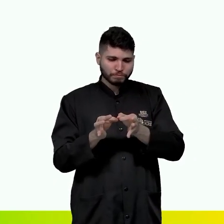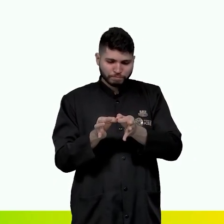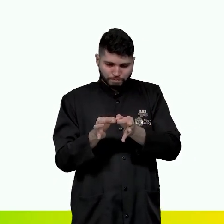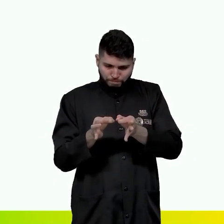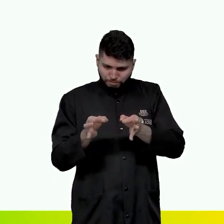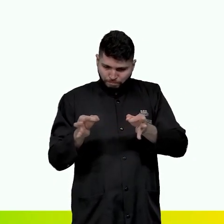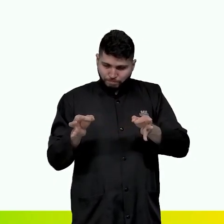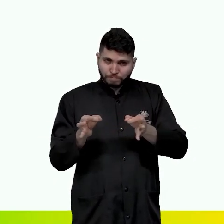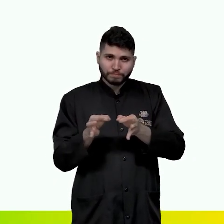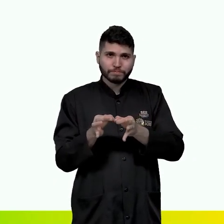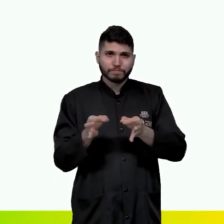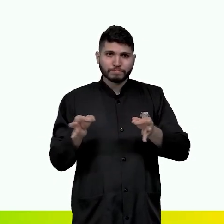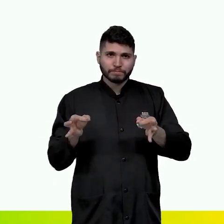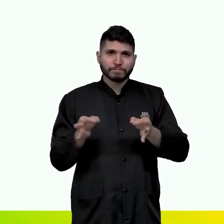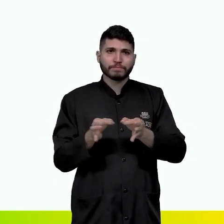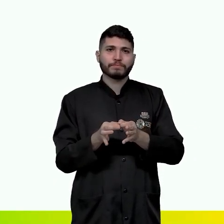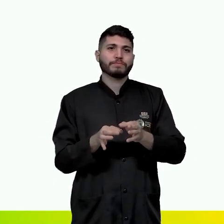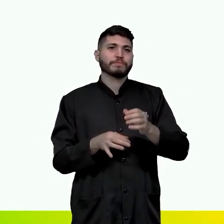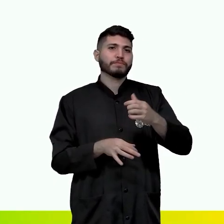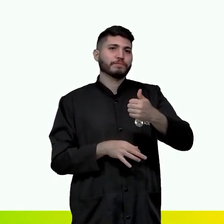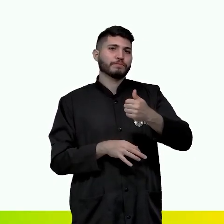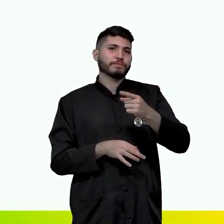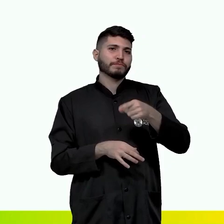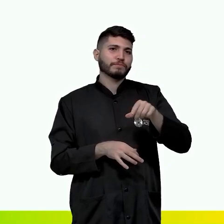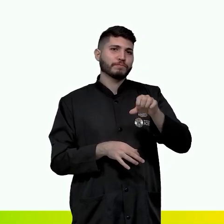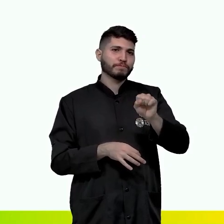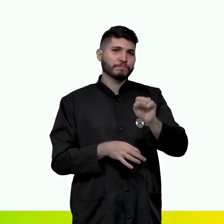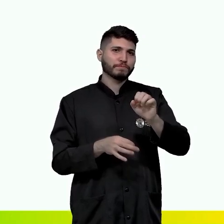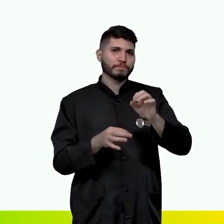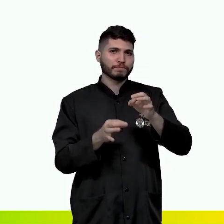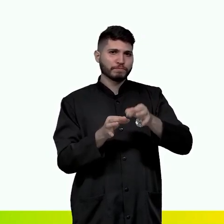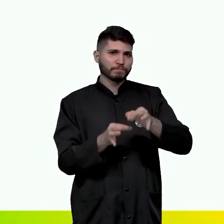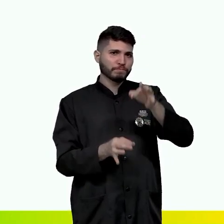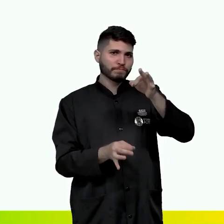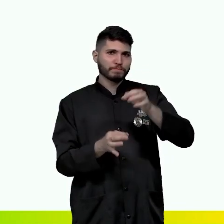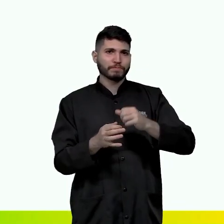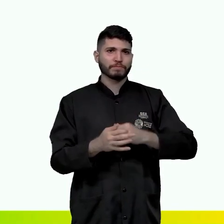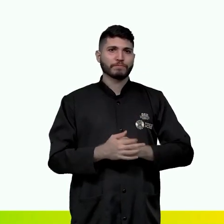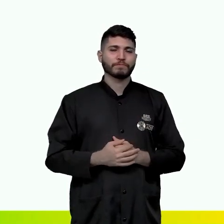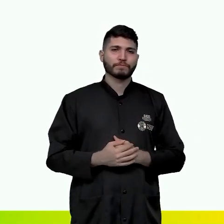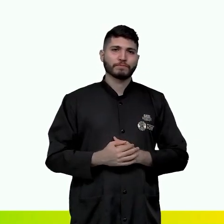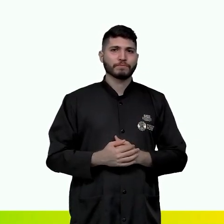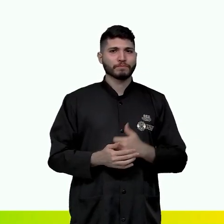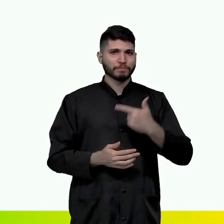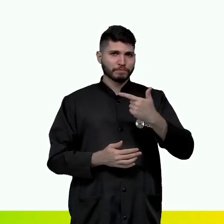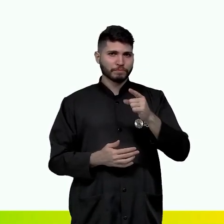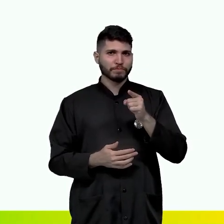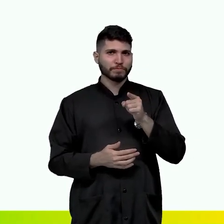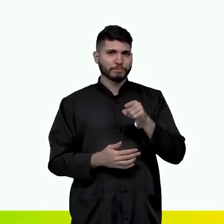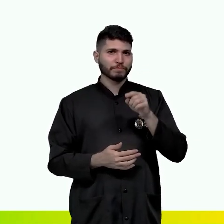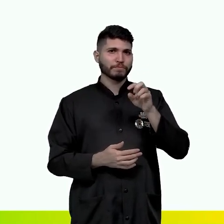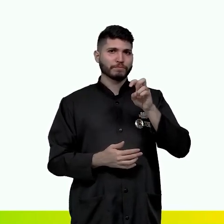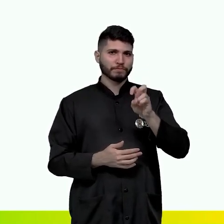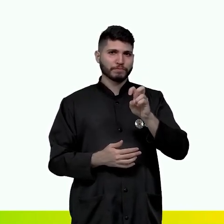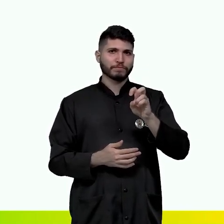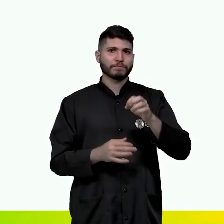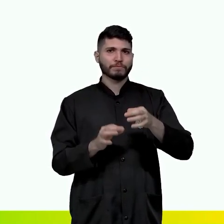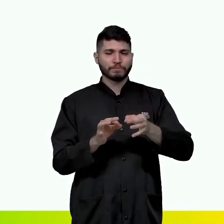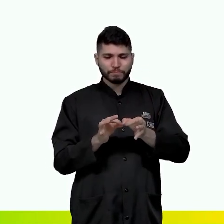dessa forma, que tem o que mesmo? 2,5 de comprimento, digamos que aqui seja o